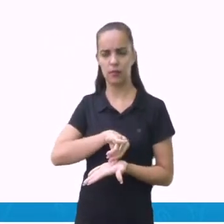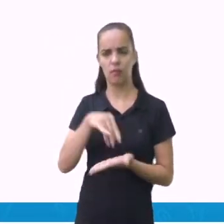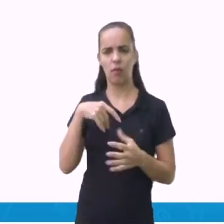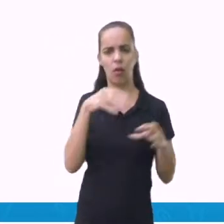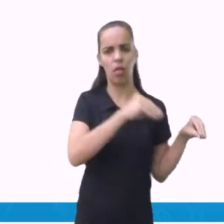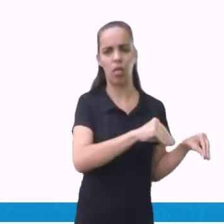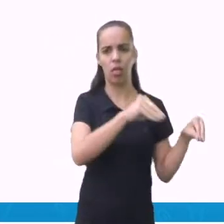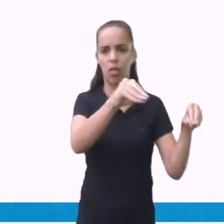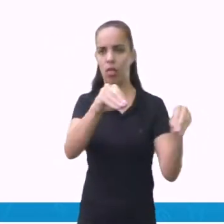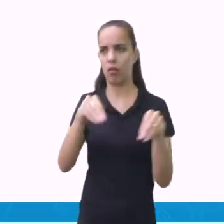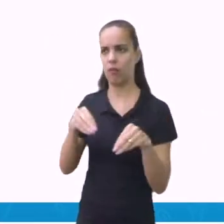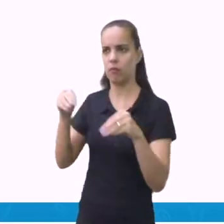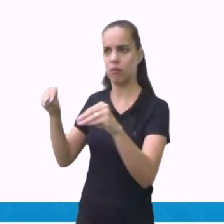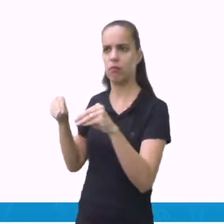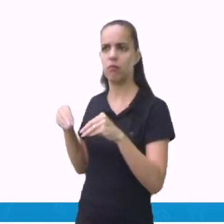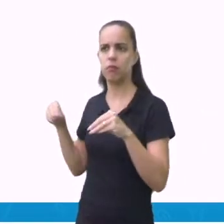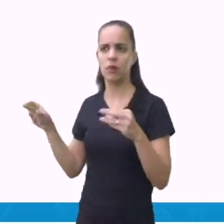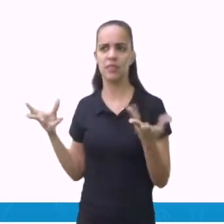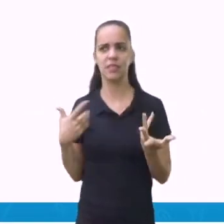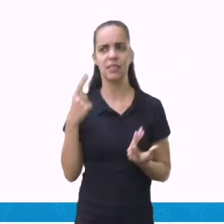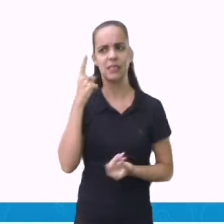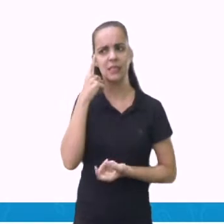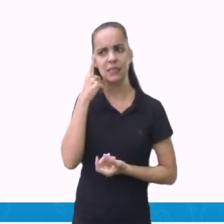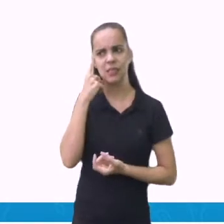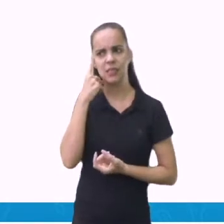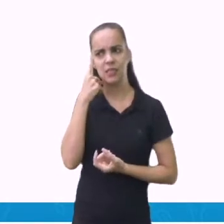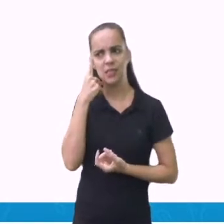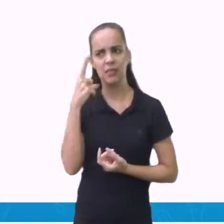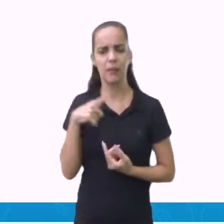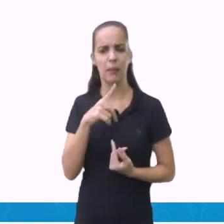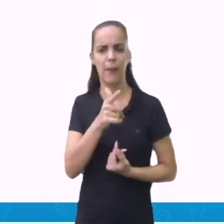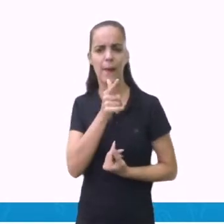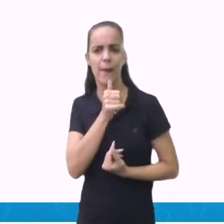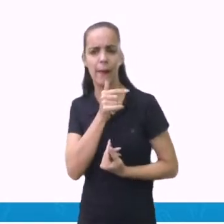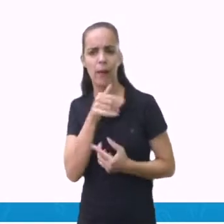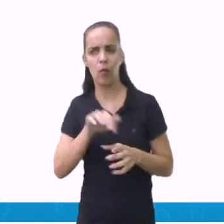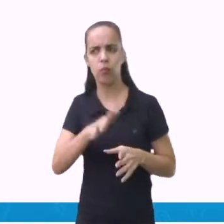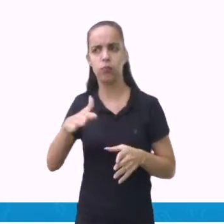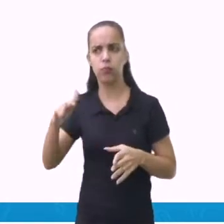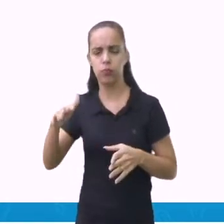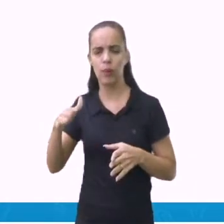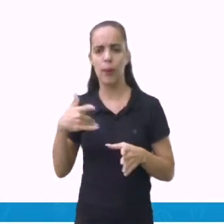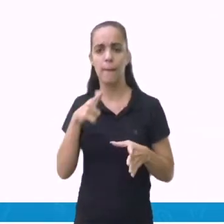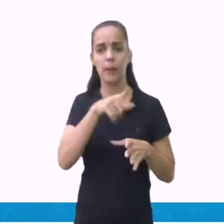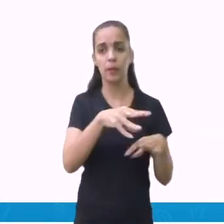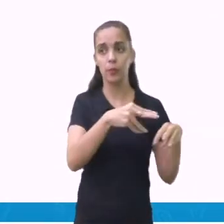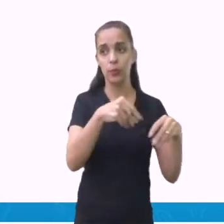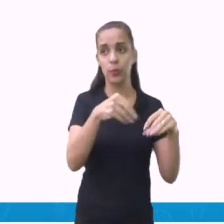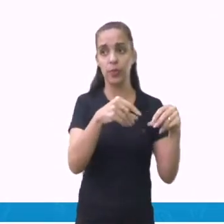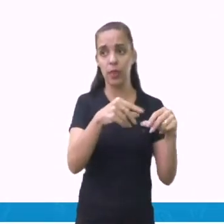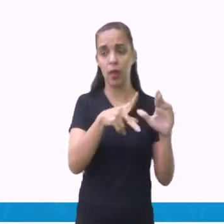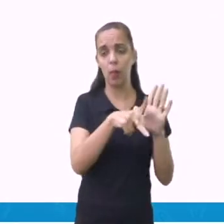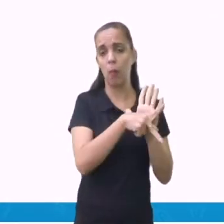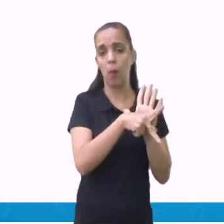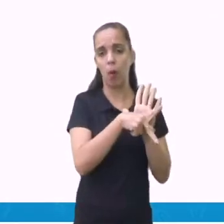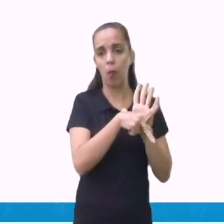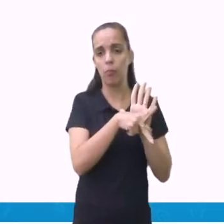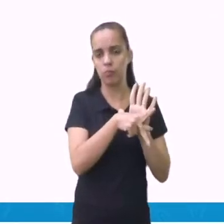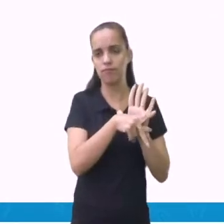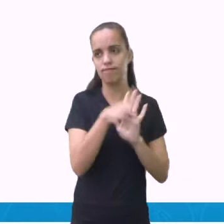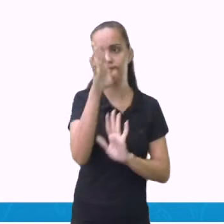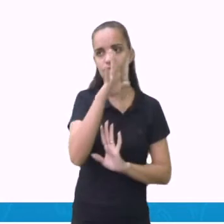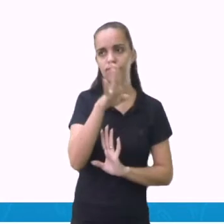lugar, precisava sair do litoral e ir para a parte interna do Brasil. Isso começou uma história que